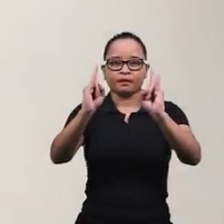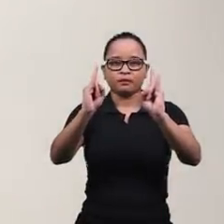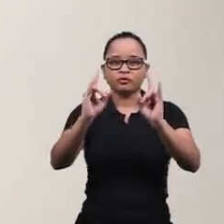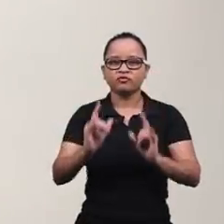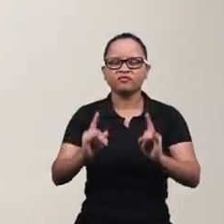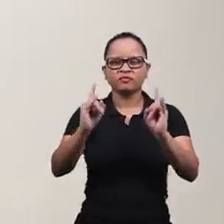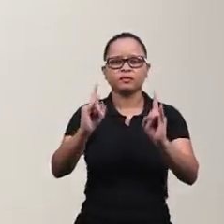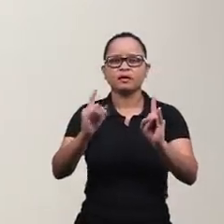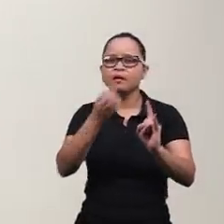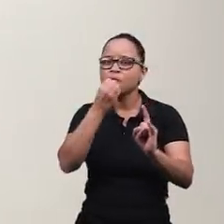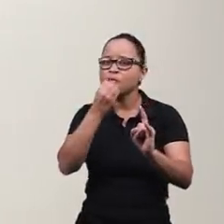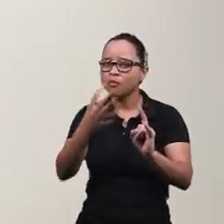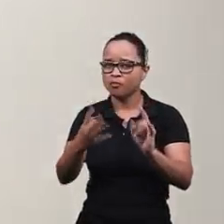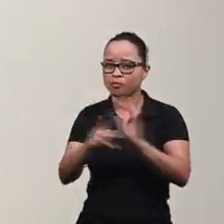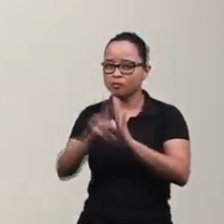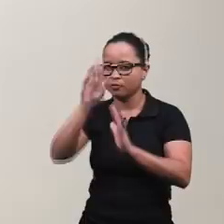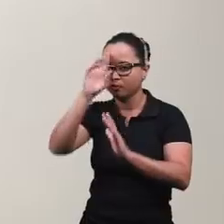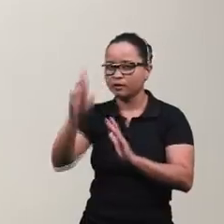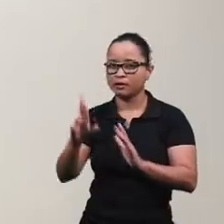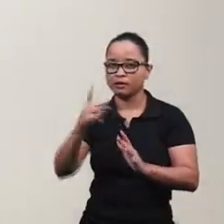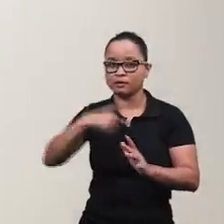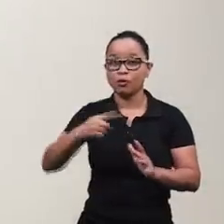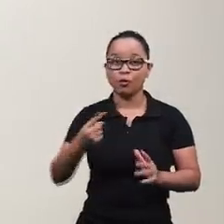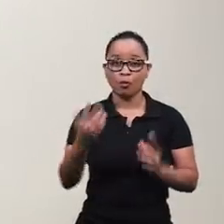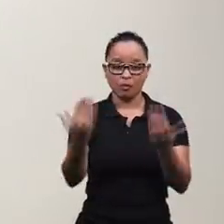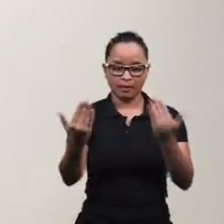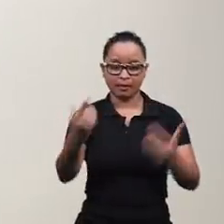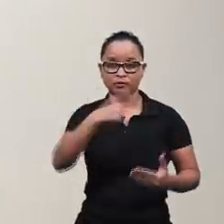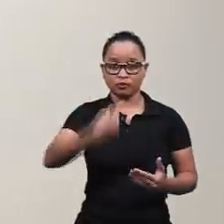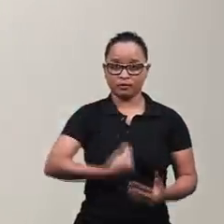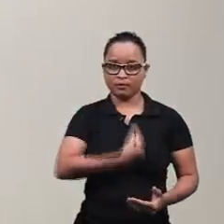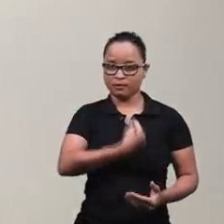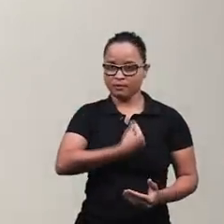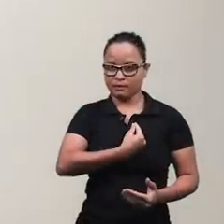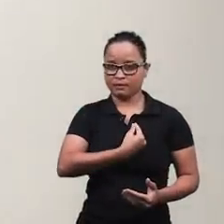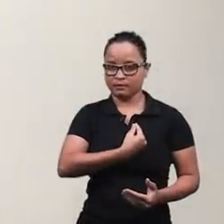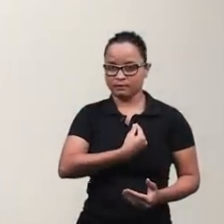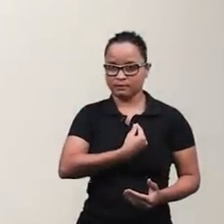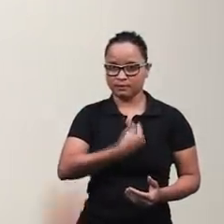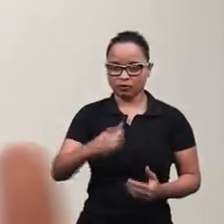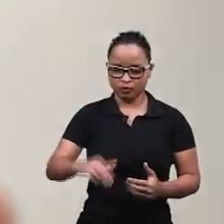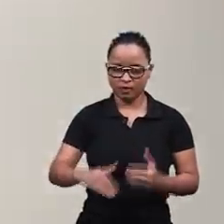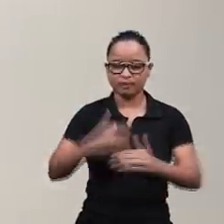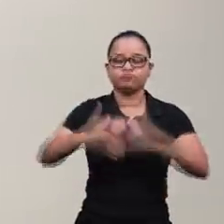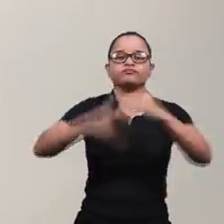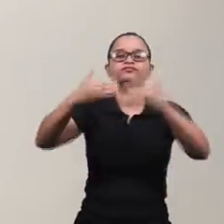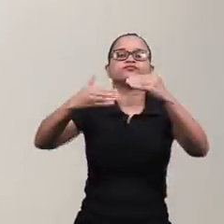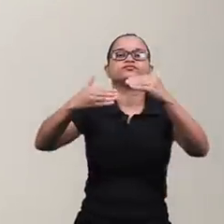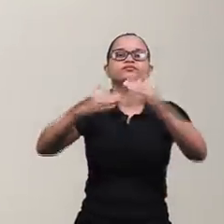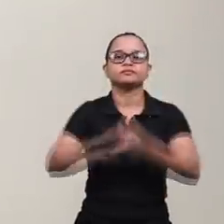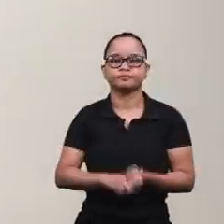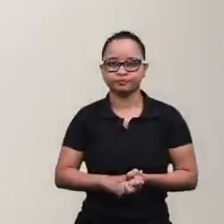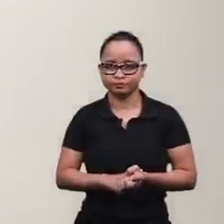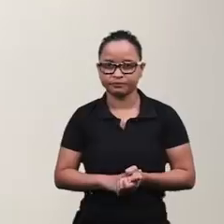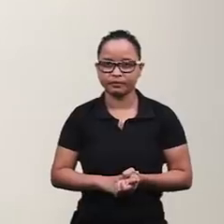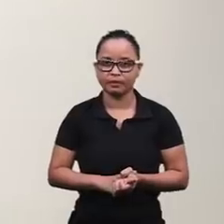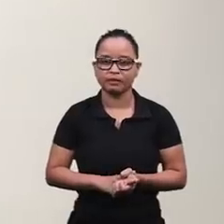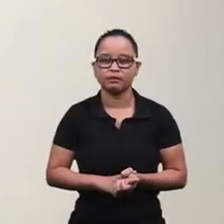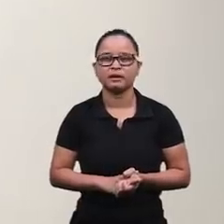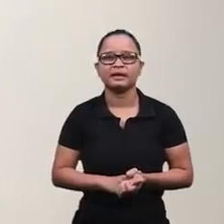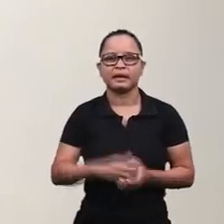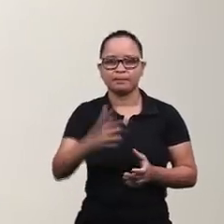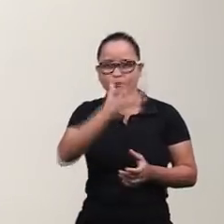templo santo senhor então nós somos crescemos ajustados às nozinhos a Maravilha né o